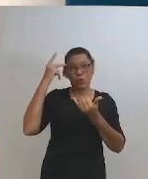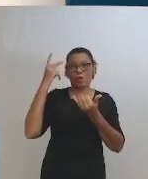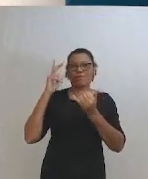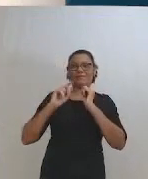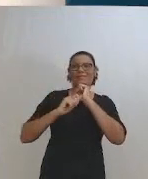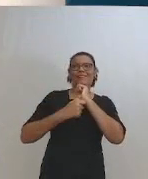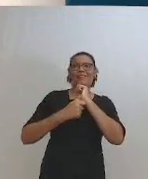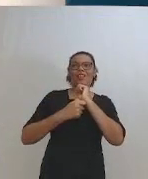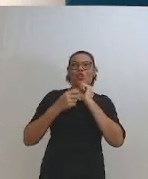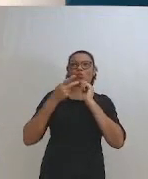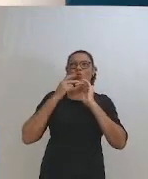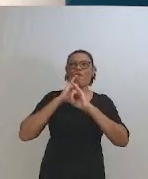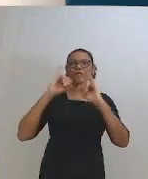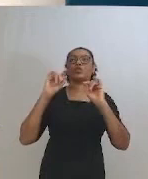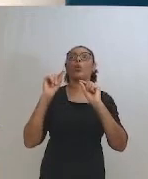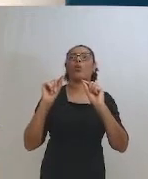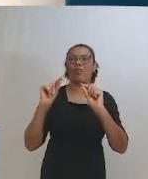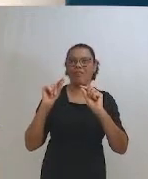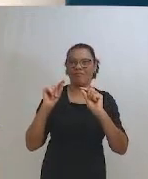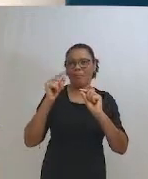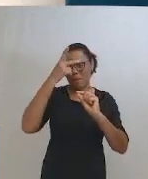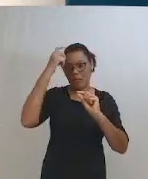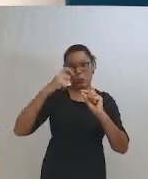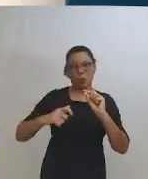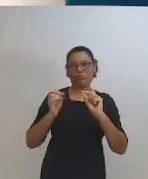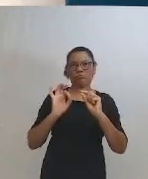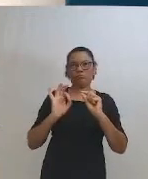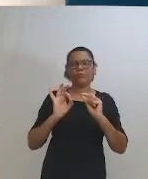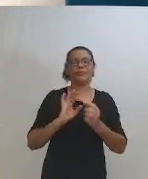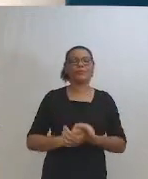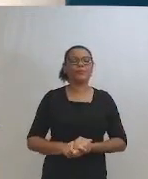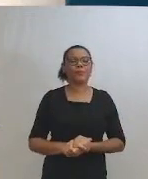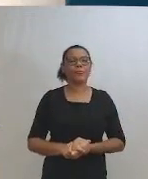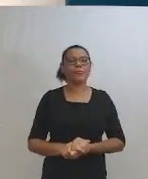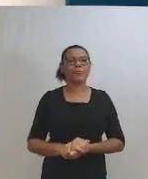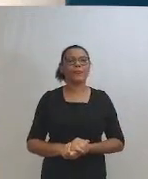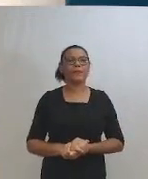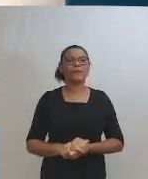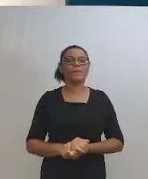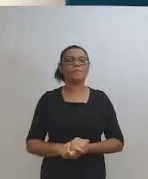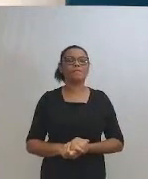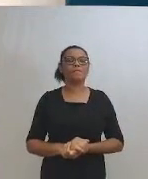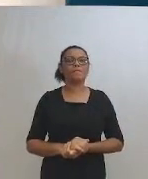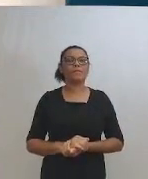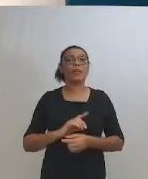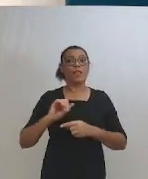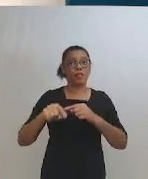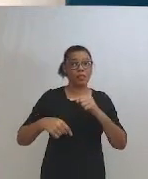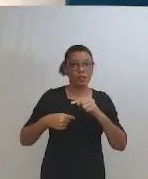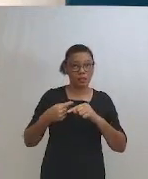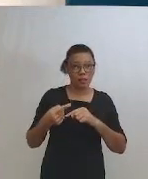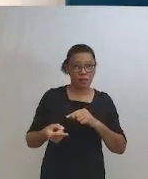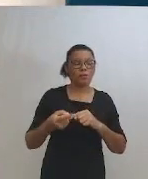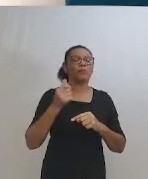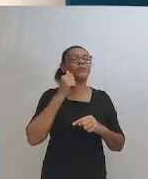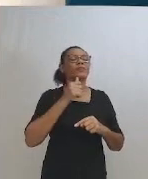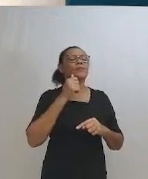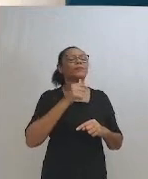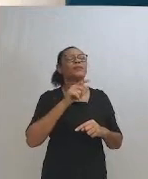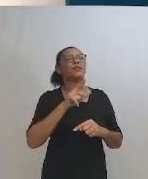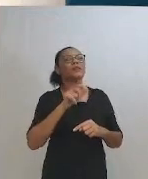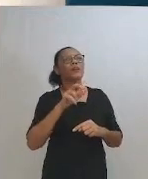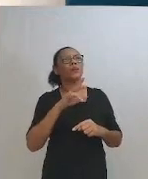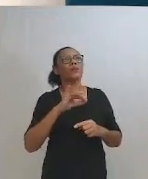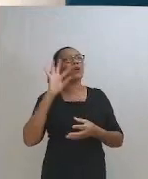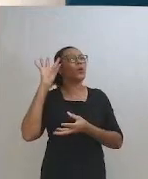Eu ouvo a condenação, faço notícia disso e digo o seguinte. Após a condenação, a ministra Laurita acabou por concluir que o Brito não estava prejudicado.